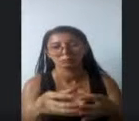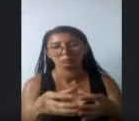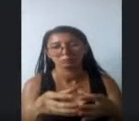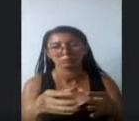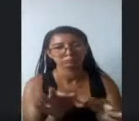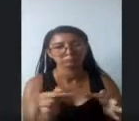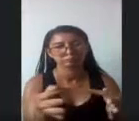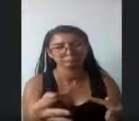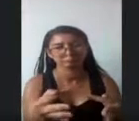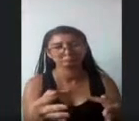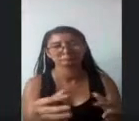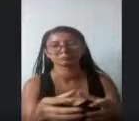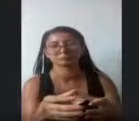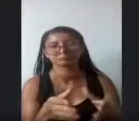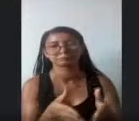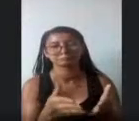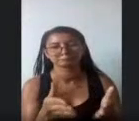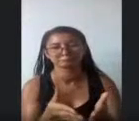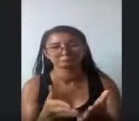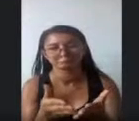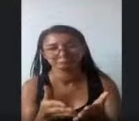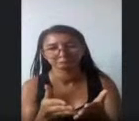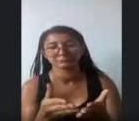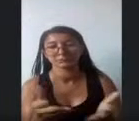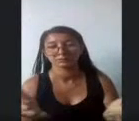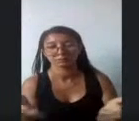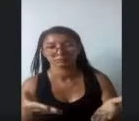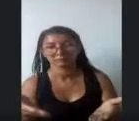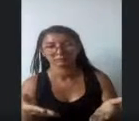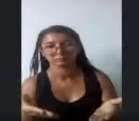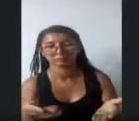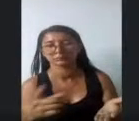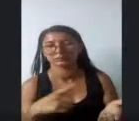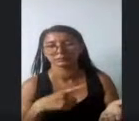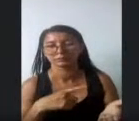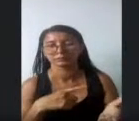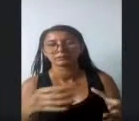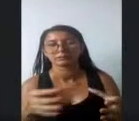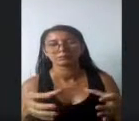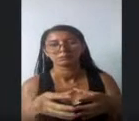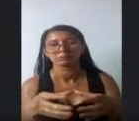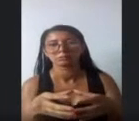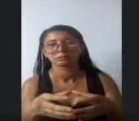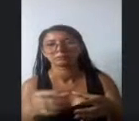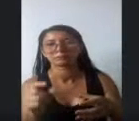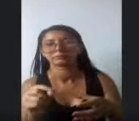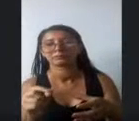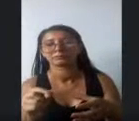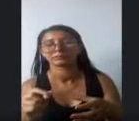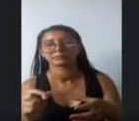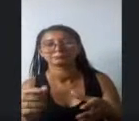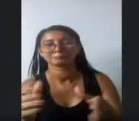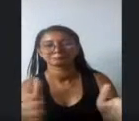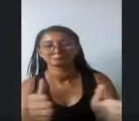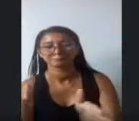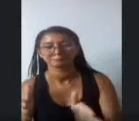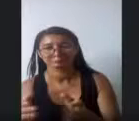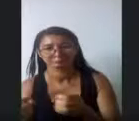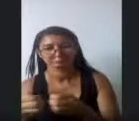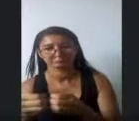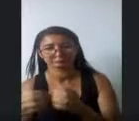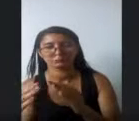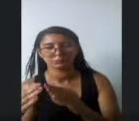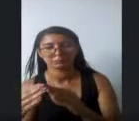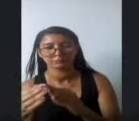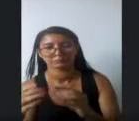chamou a atenção, e por isso nós trouxemos hoje, foi a população ribeirinha. Por quê? Porque a prevalência foi a mais alta dos 3 estudos